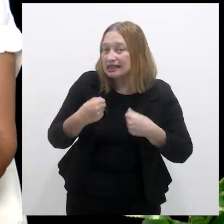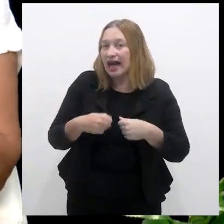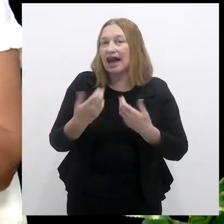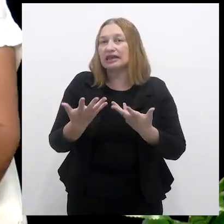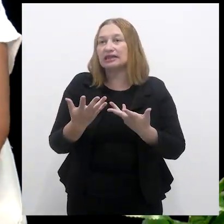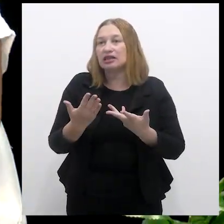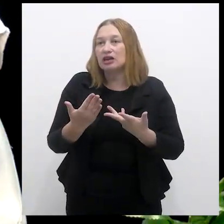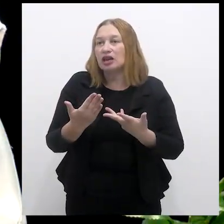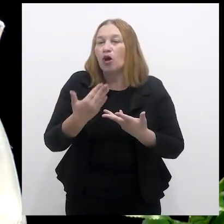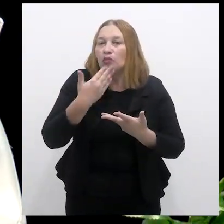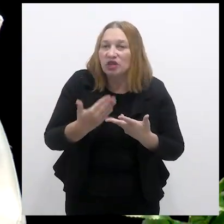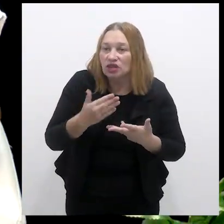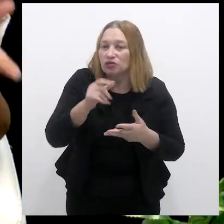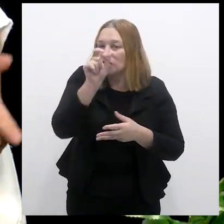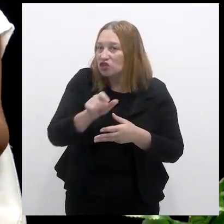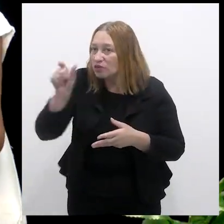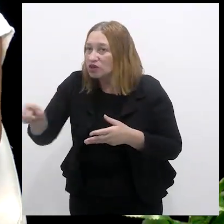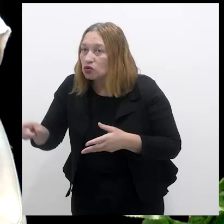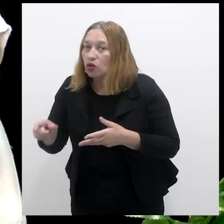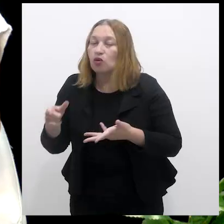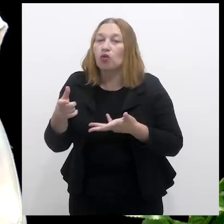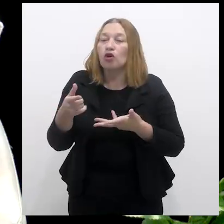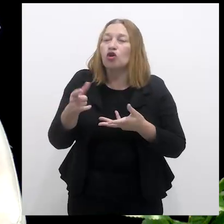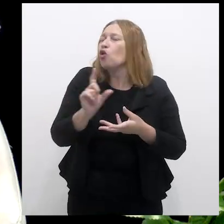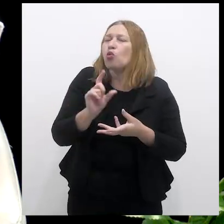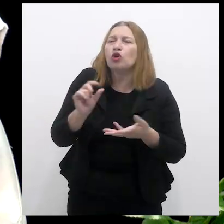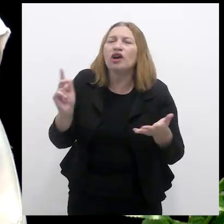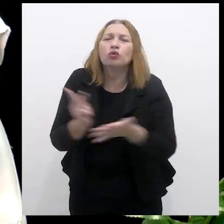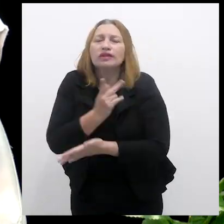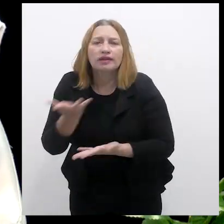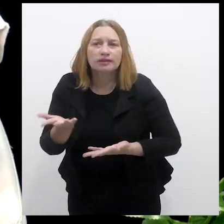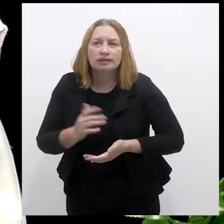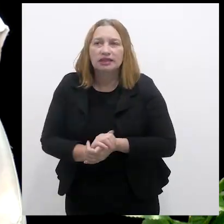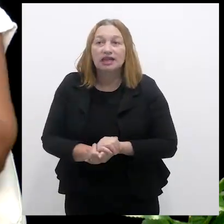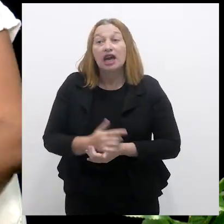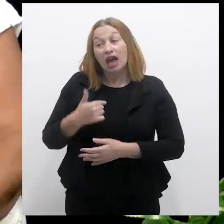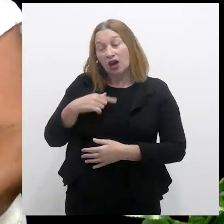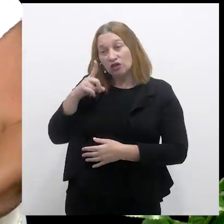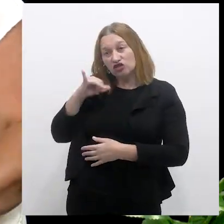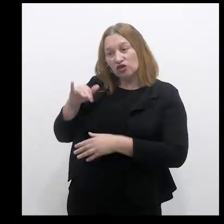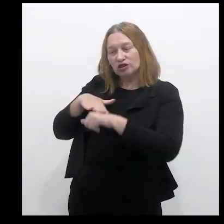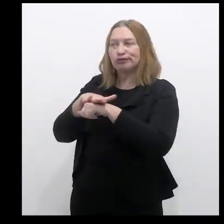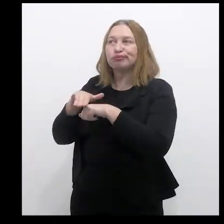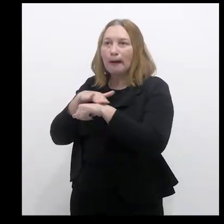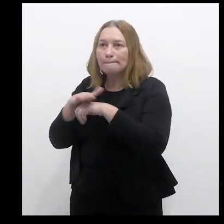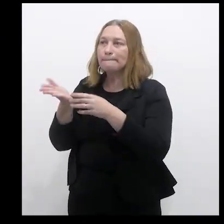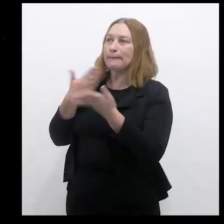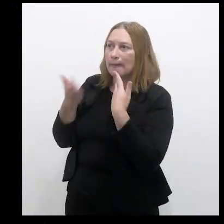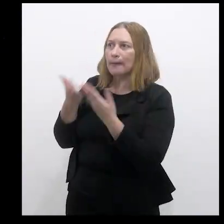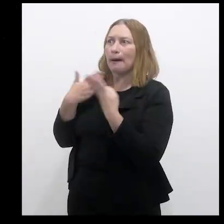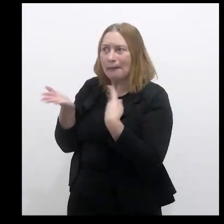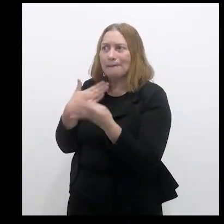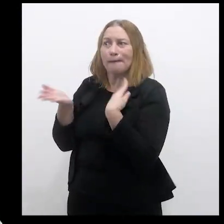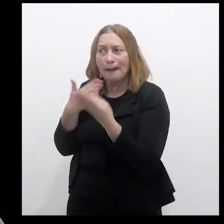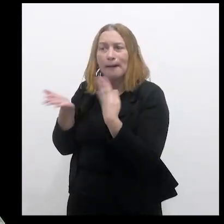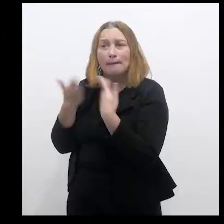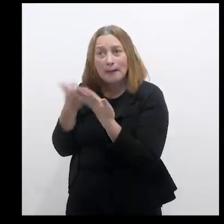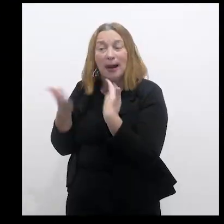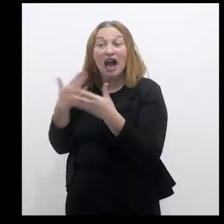demanda do público? É porque você sente vontade, vocês no caso? Como é que acontece isso? Eu e o Diego, a gente conversa